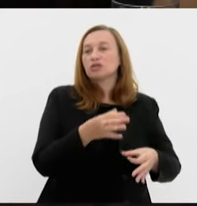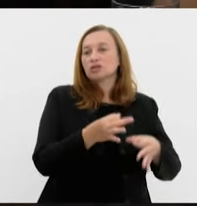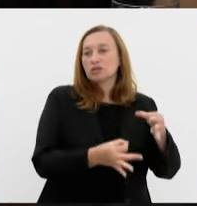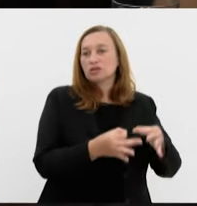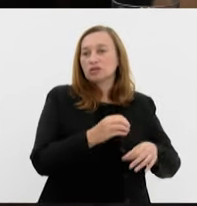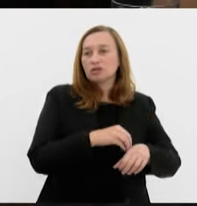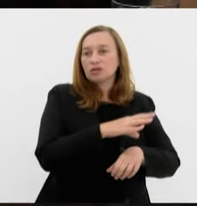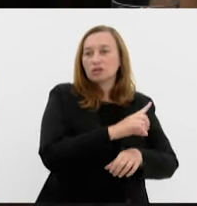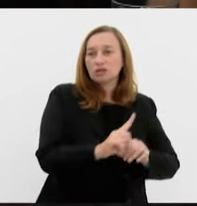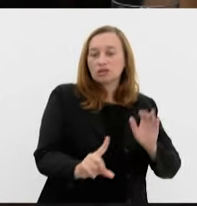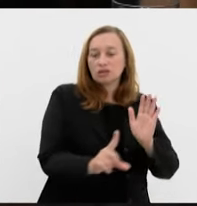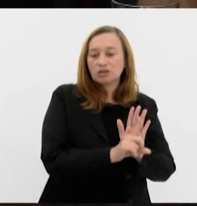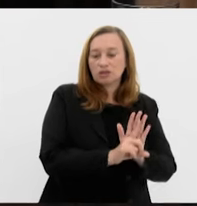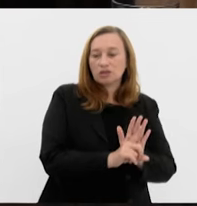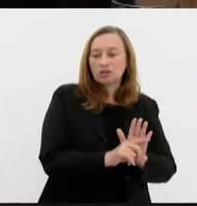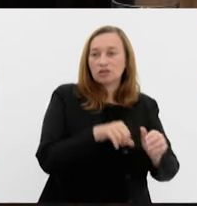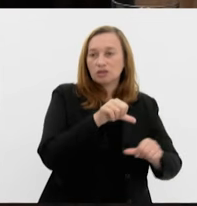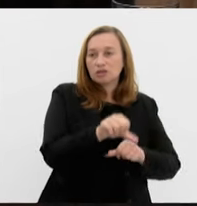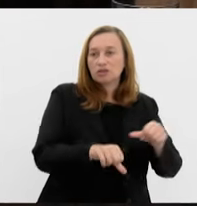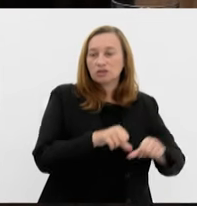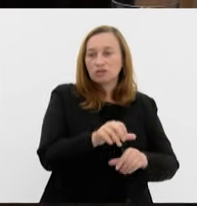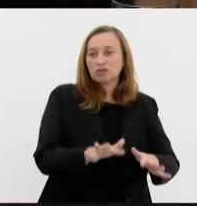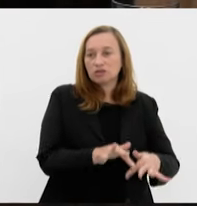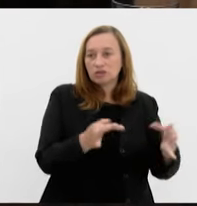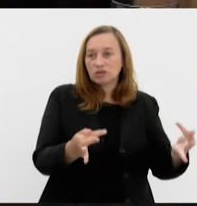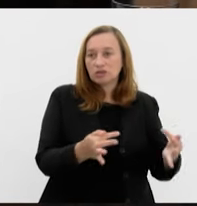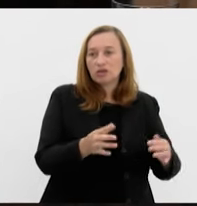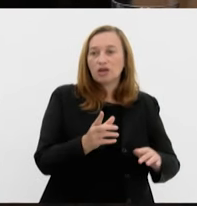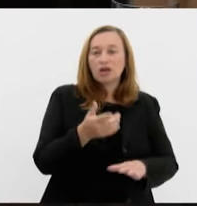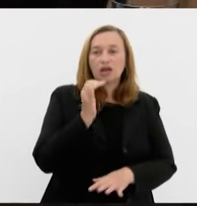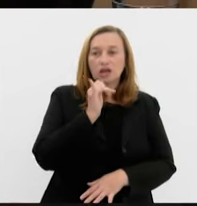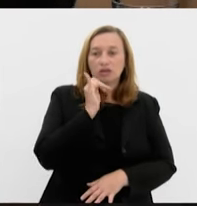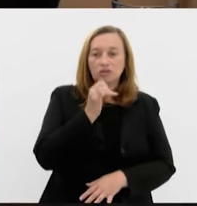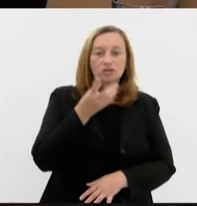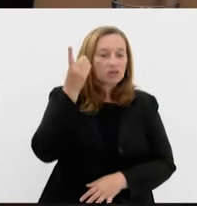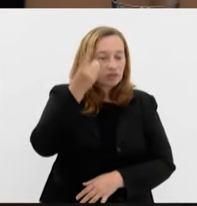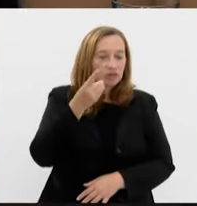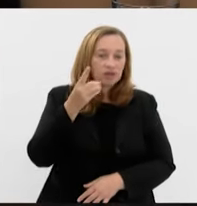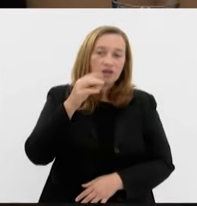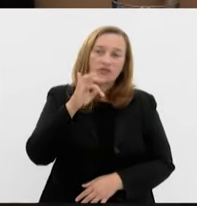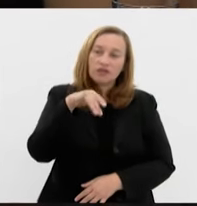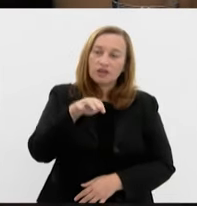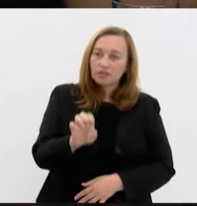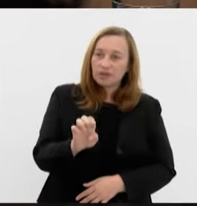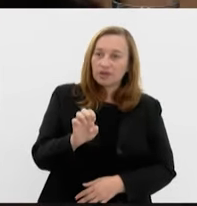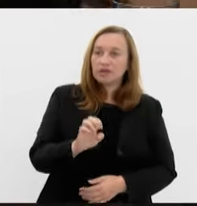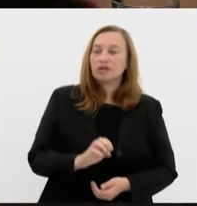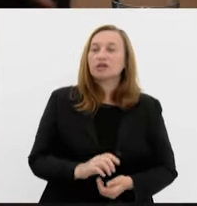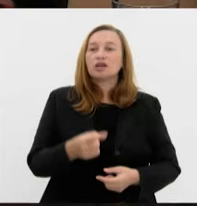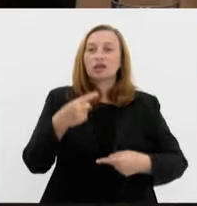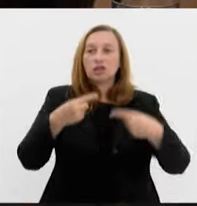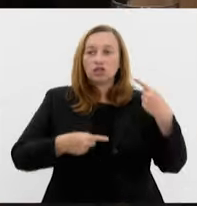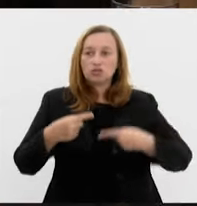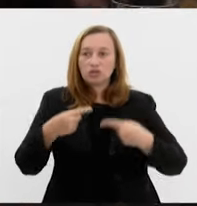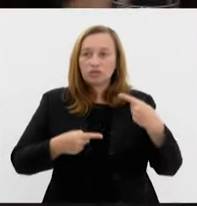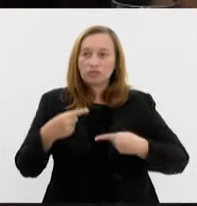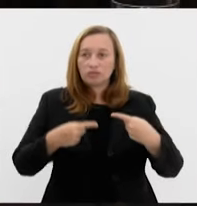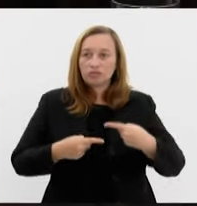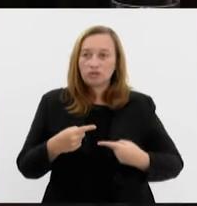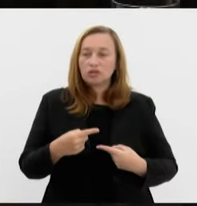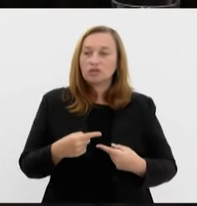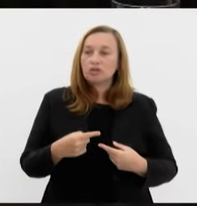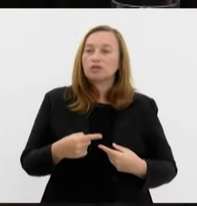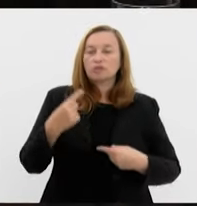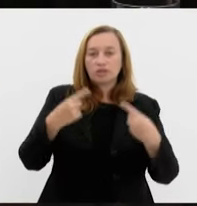pela transformação em indicação simples relator Deputado Felipe Soares em discussão para